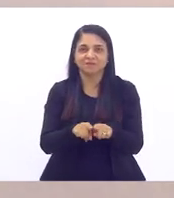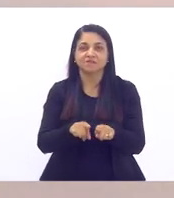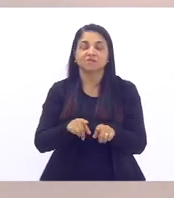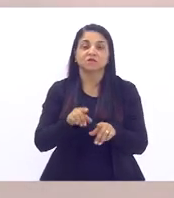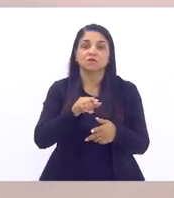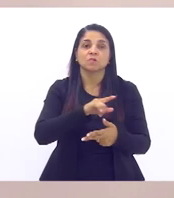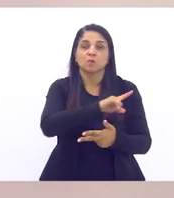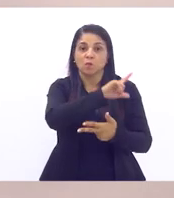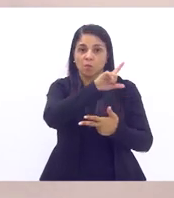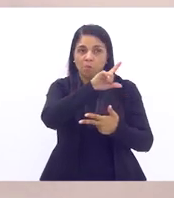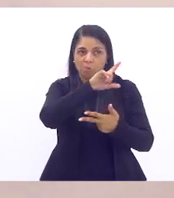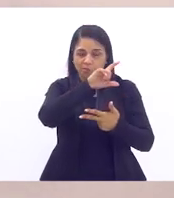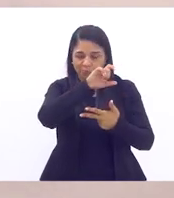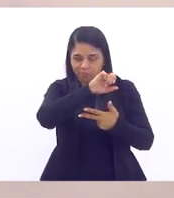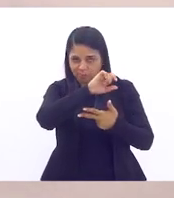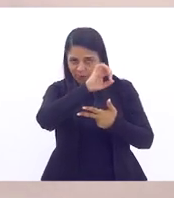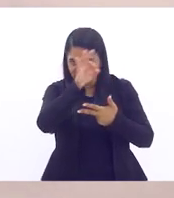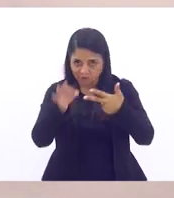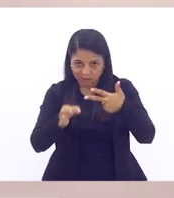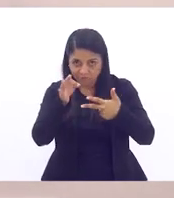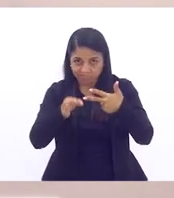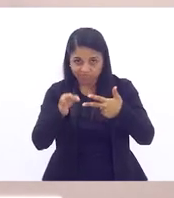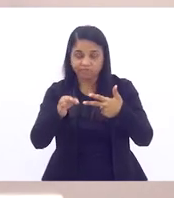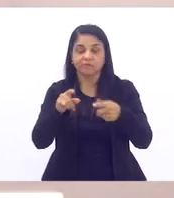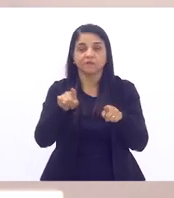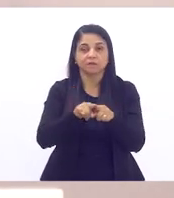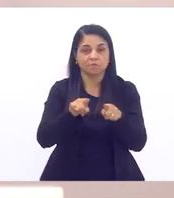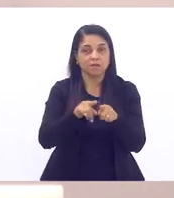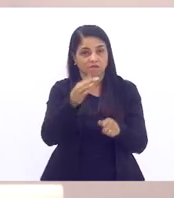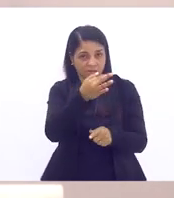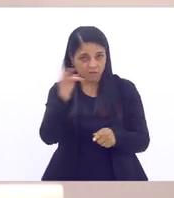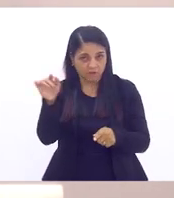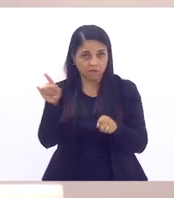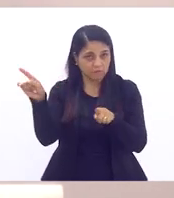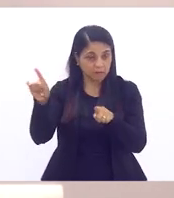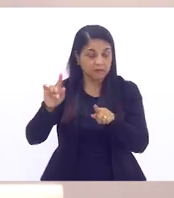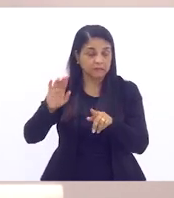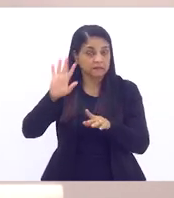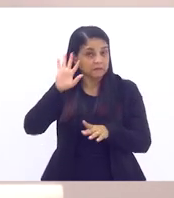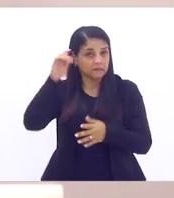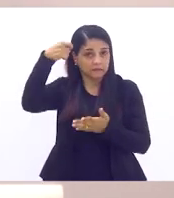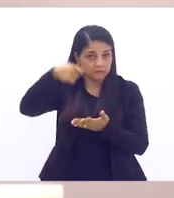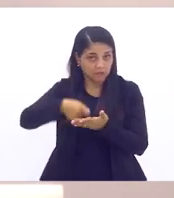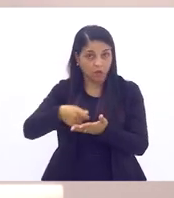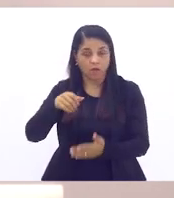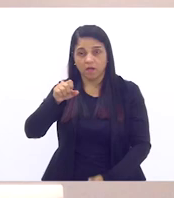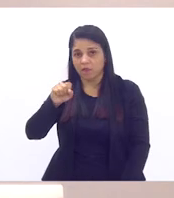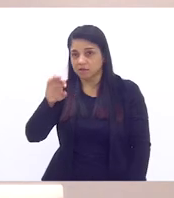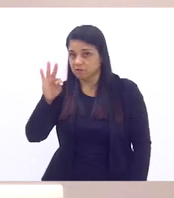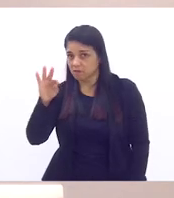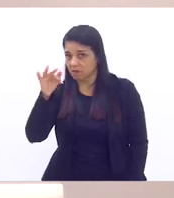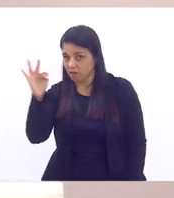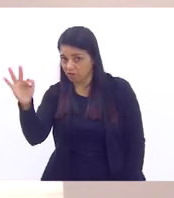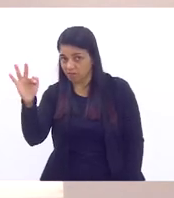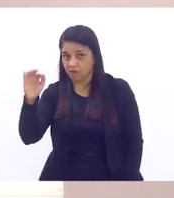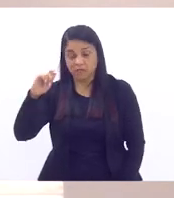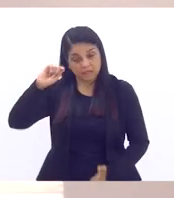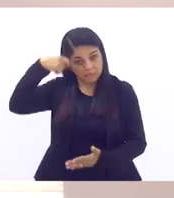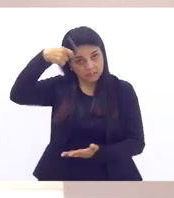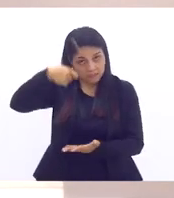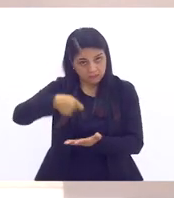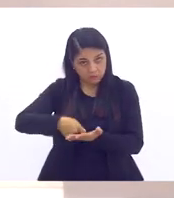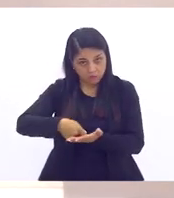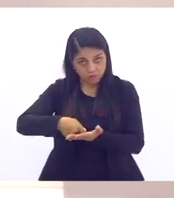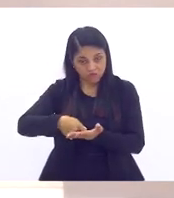o poder judiciário âmbito Federal nos decisões as Suprema corte né o STF nos dê decisões